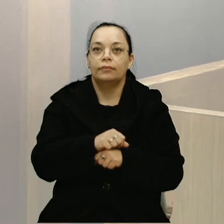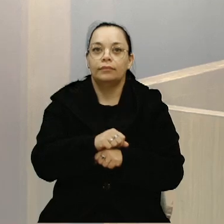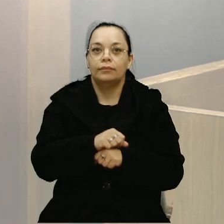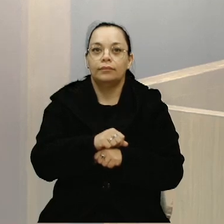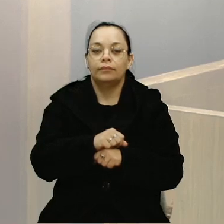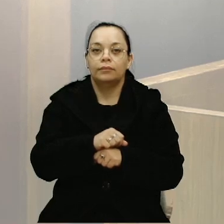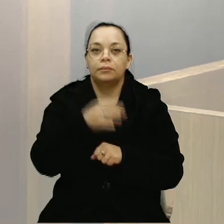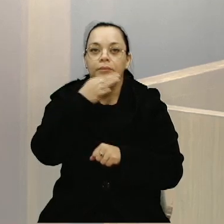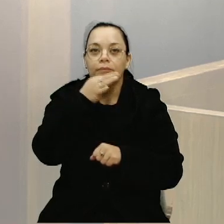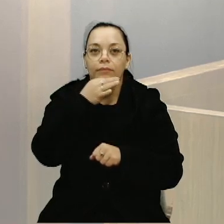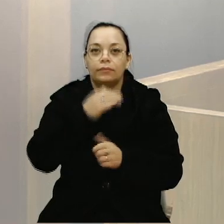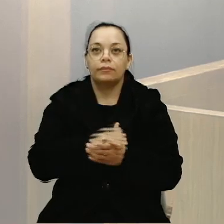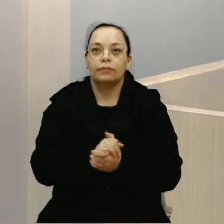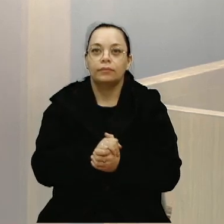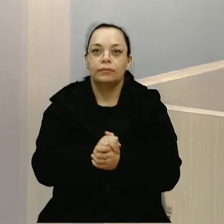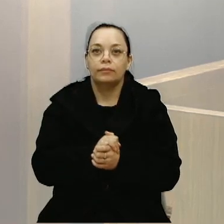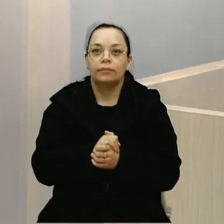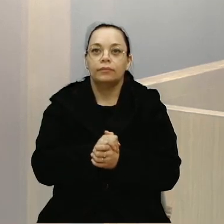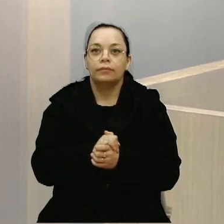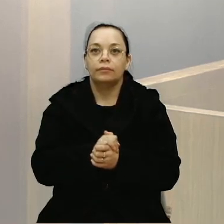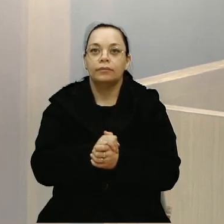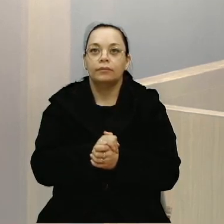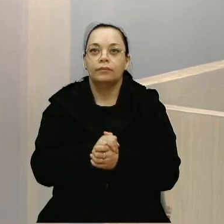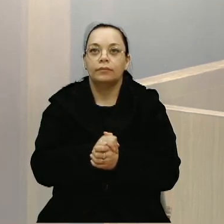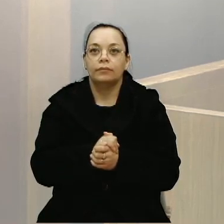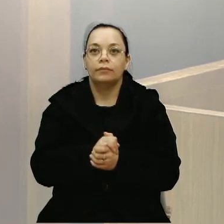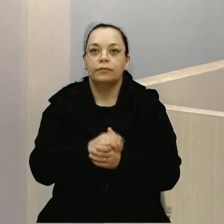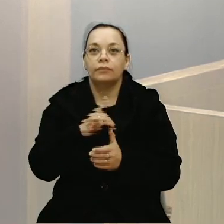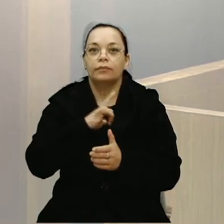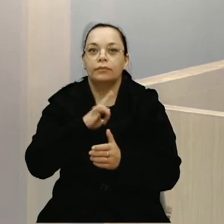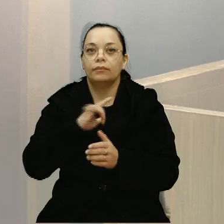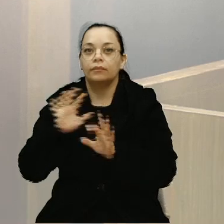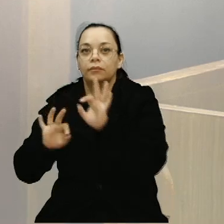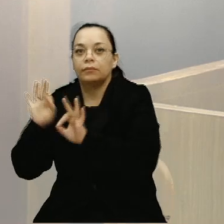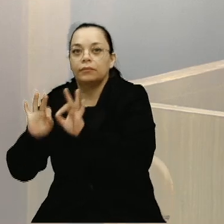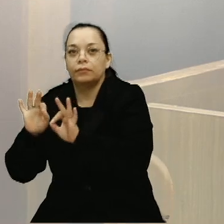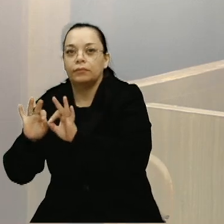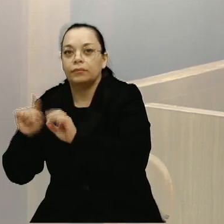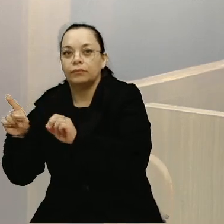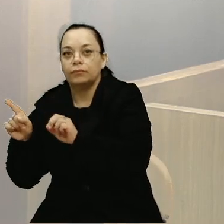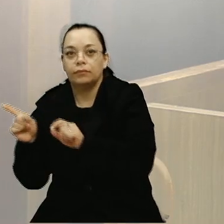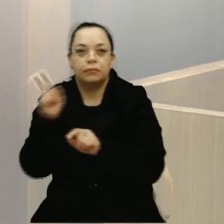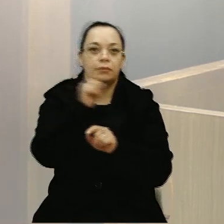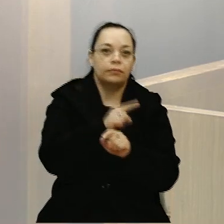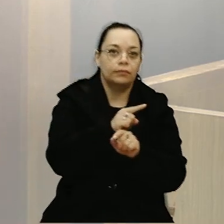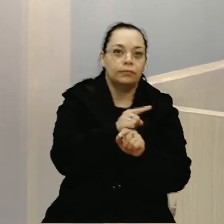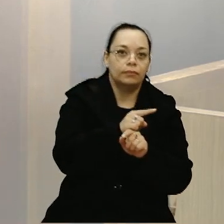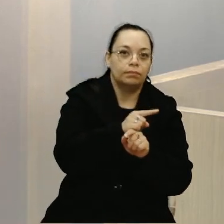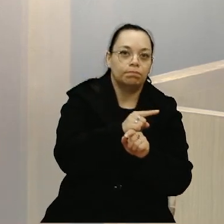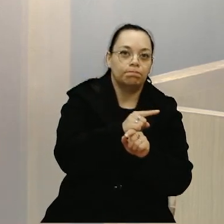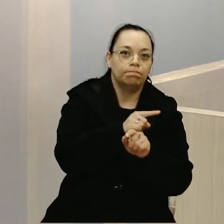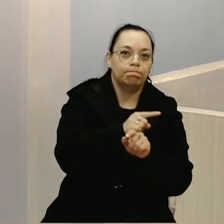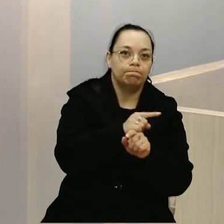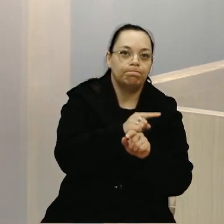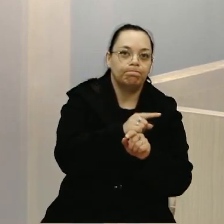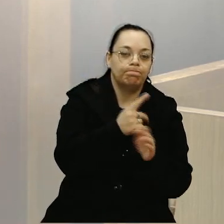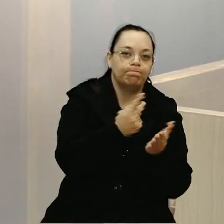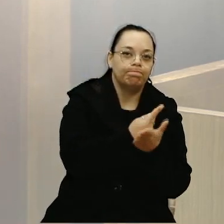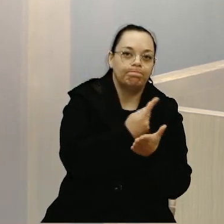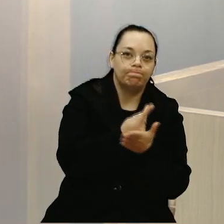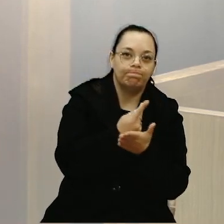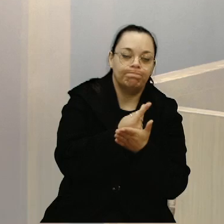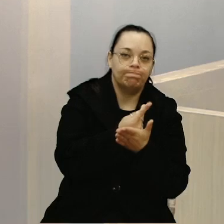Sul. Quando nós se endireita de um lado, vem outras empecilhos da vida aí trazendo